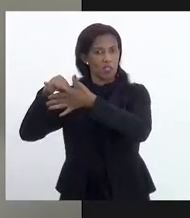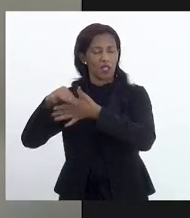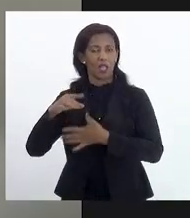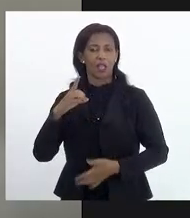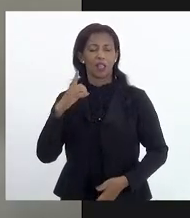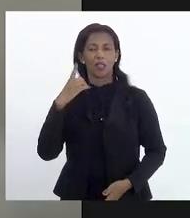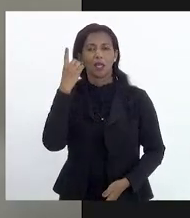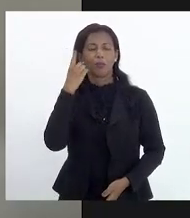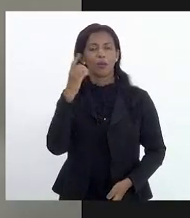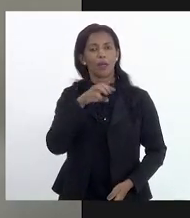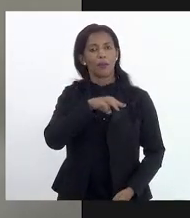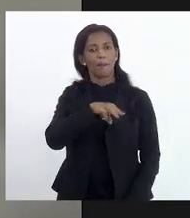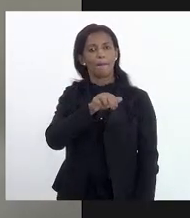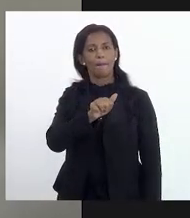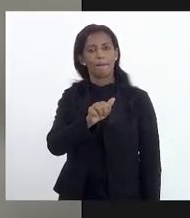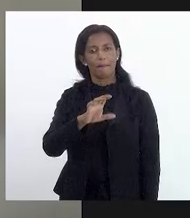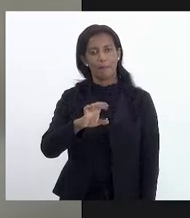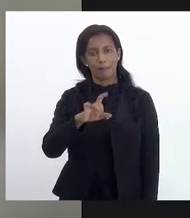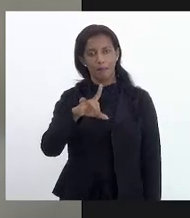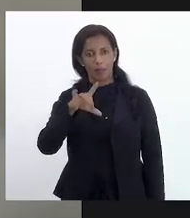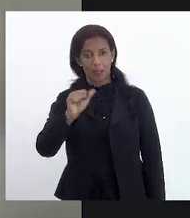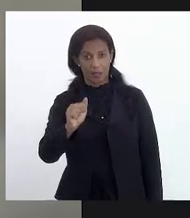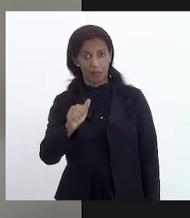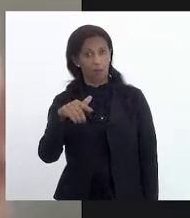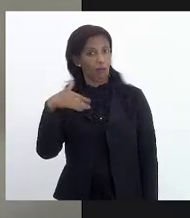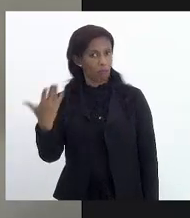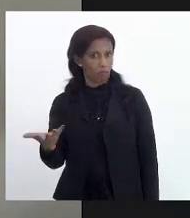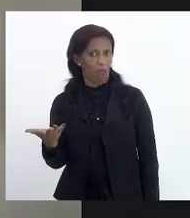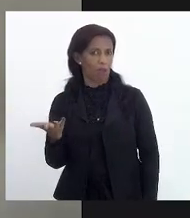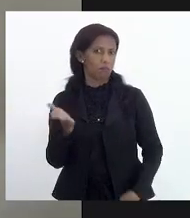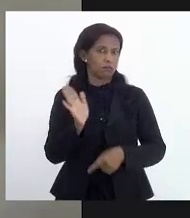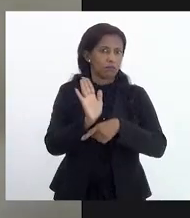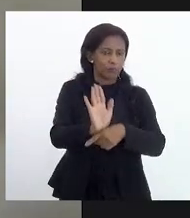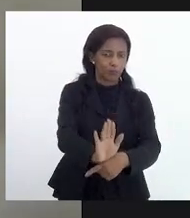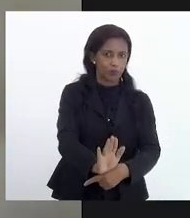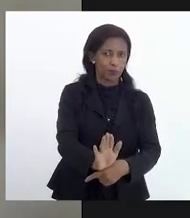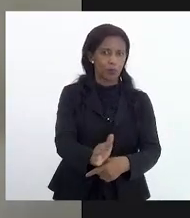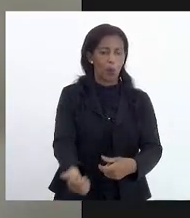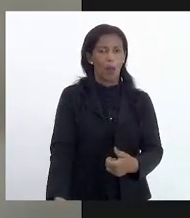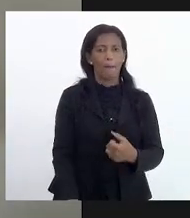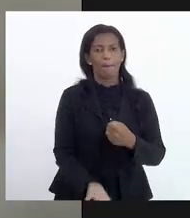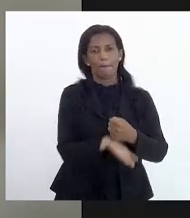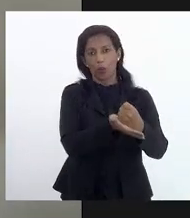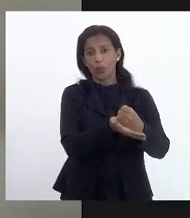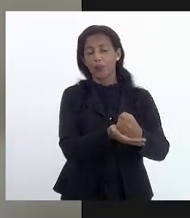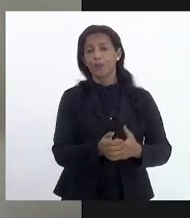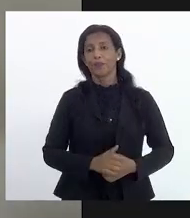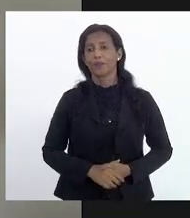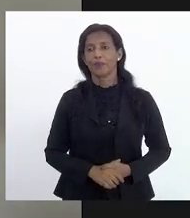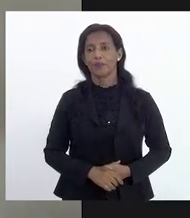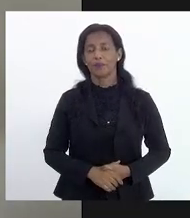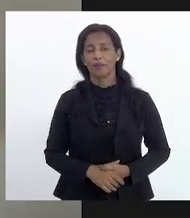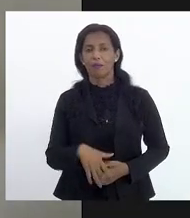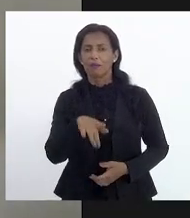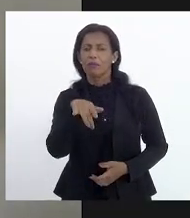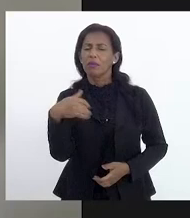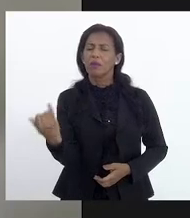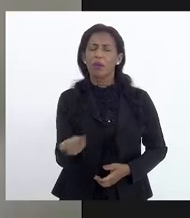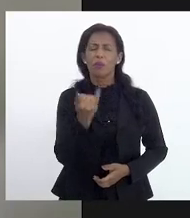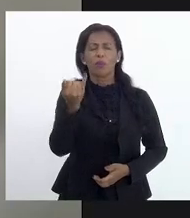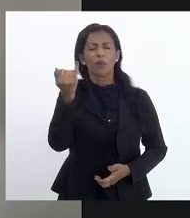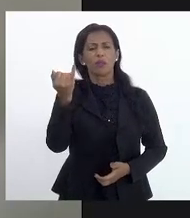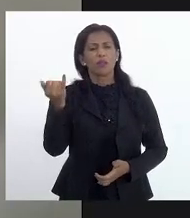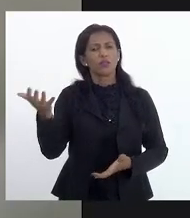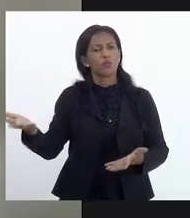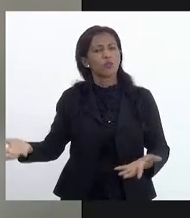Carlos Macedo, dar o apoio, aí na votação a gente já deu apoio a essa tão importante